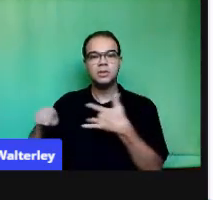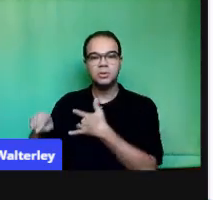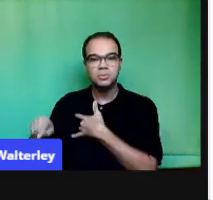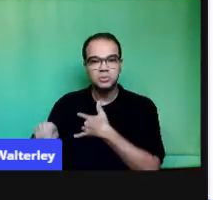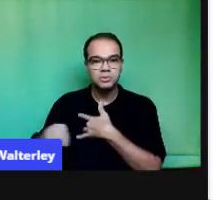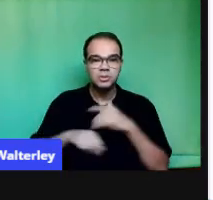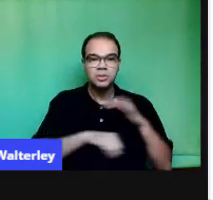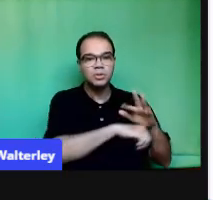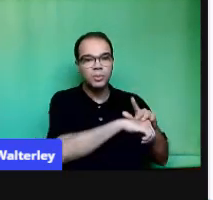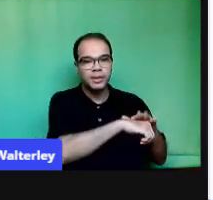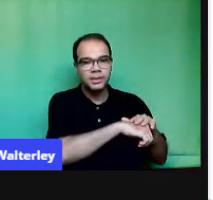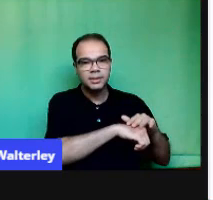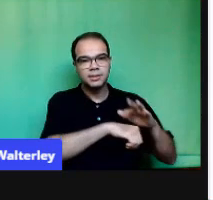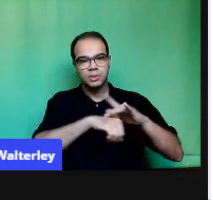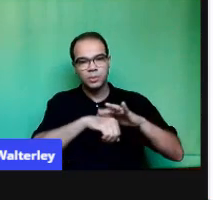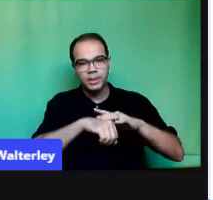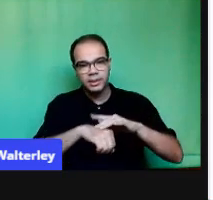por favor?